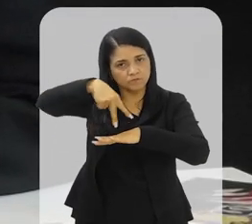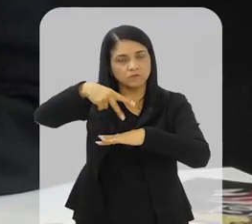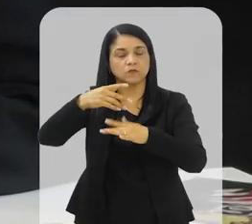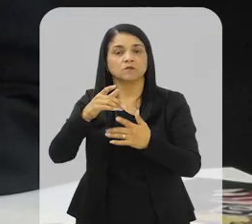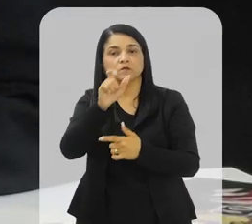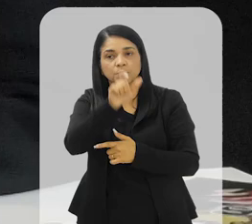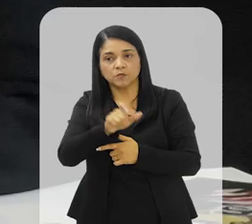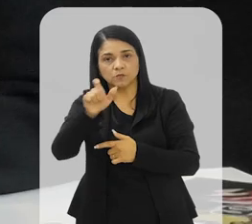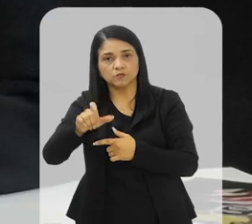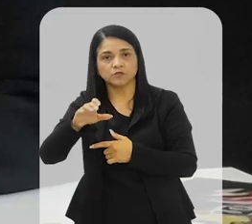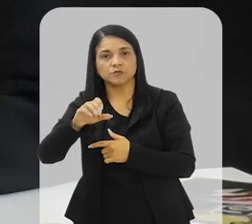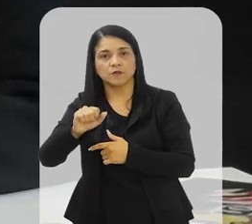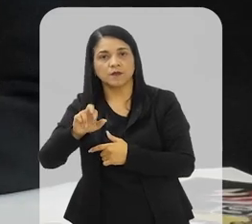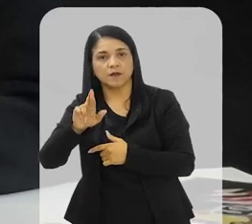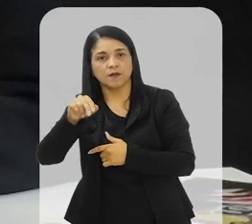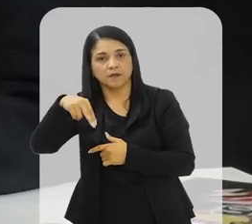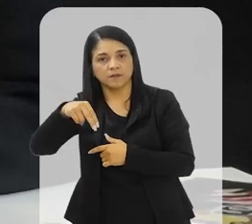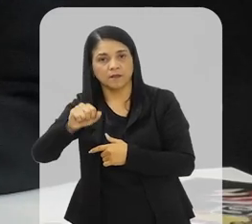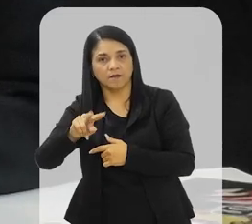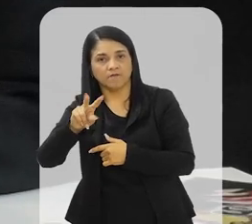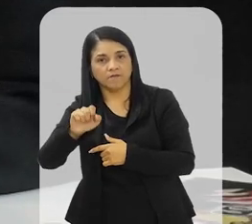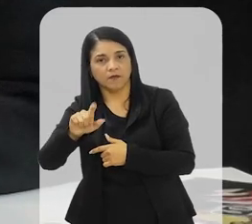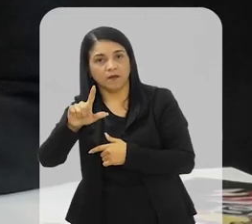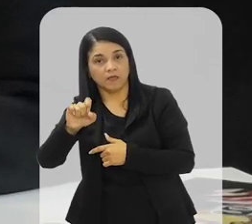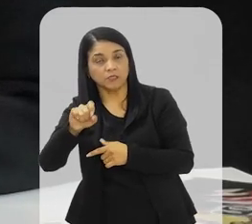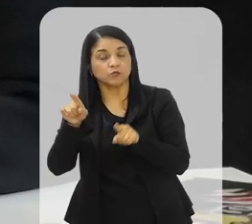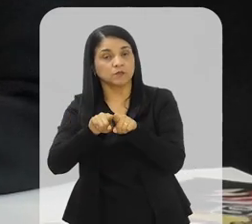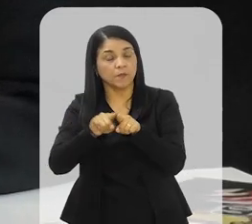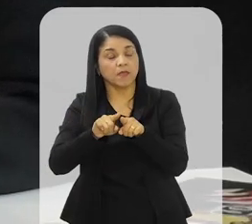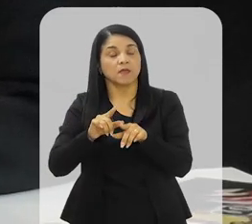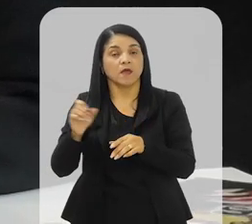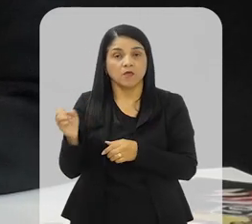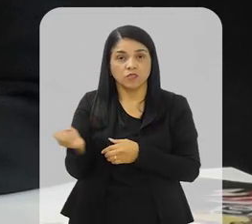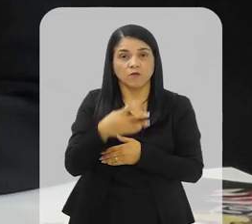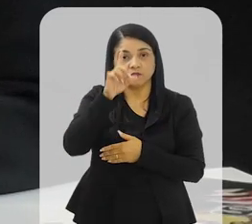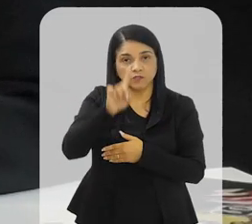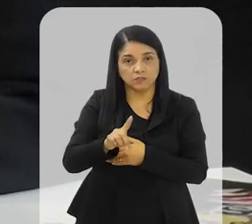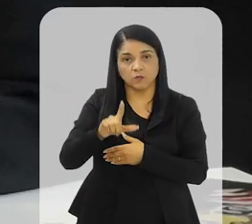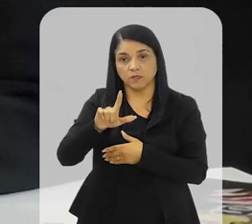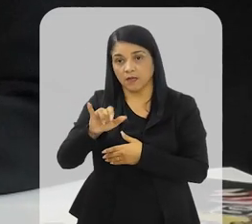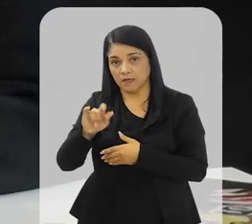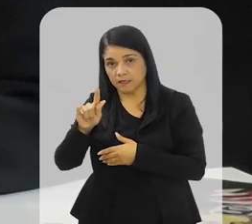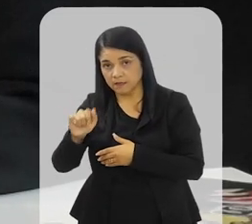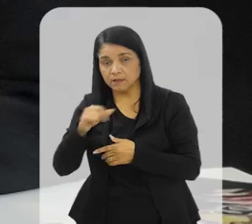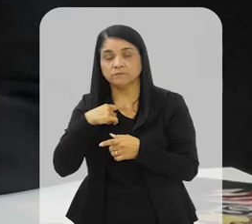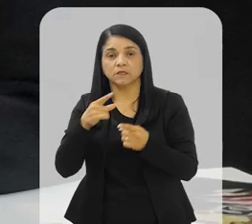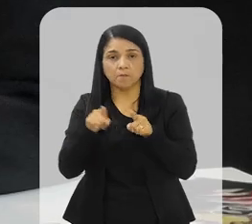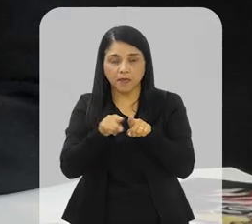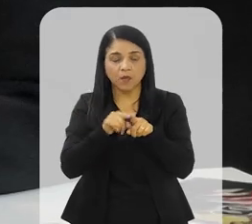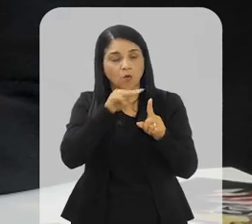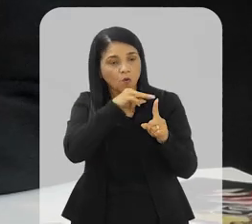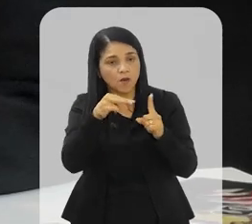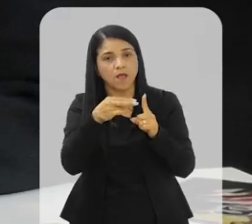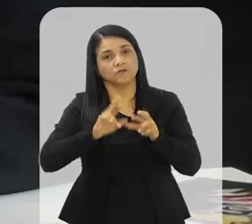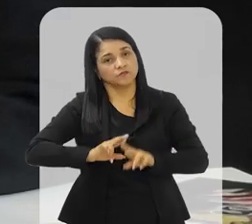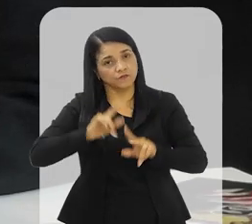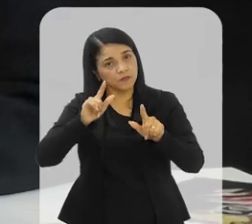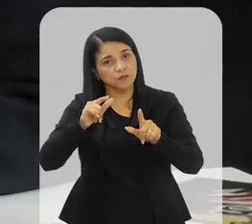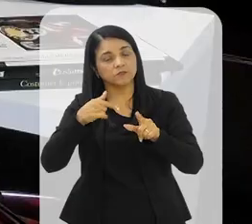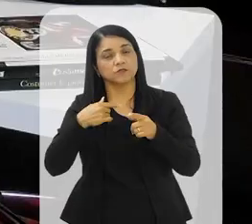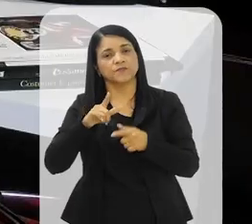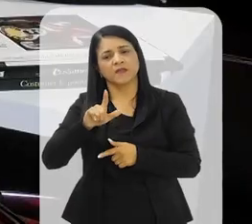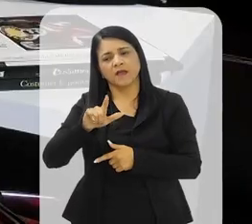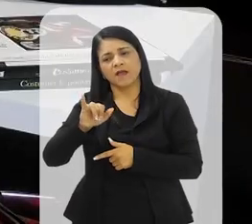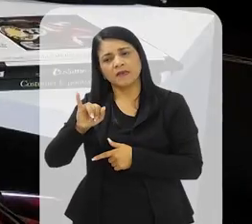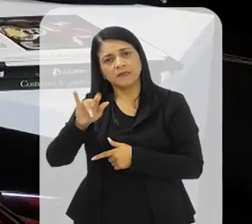né acho que tem que ter uma plenária com os coreógrafos uma plenária com os carnavalescos eu espero que essa nova direção da liga tenha esse olhar também eu